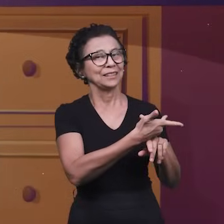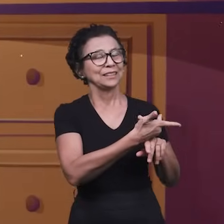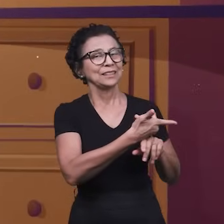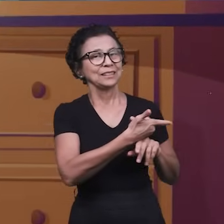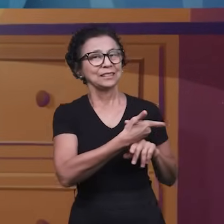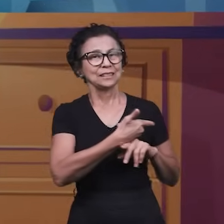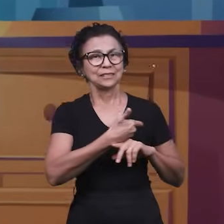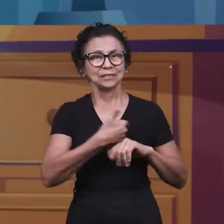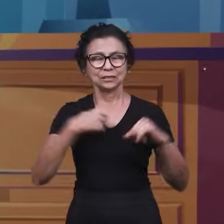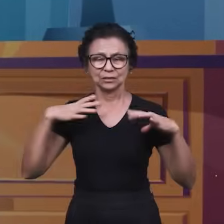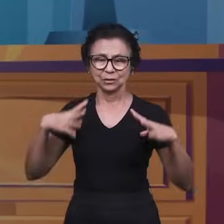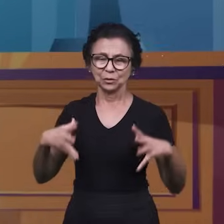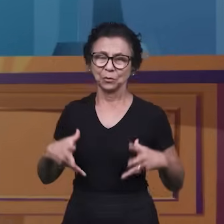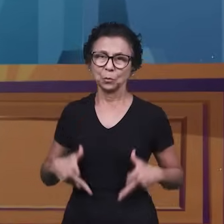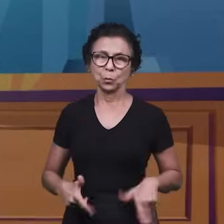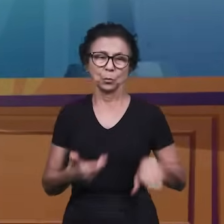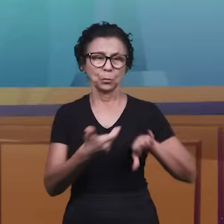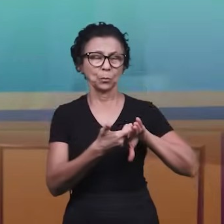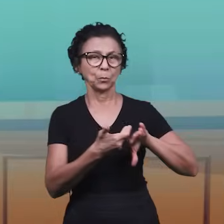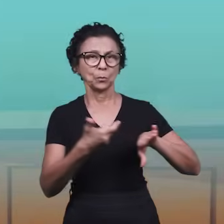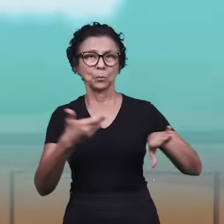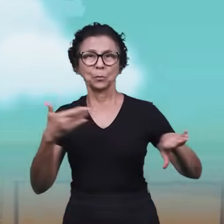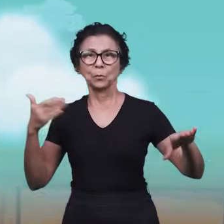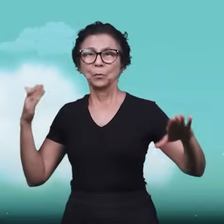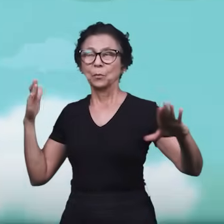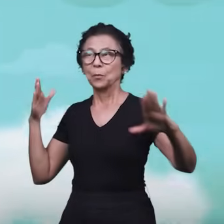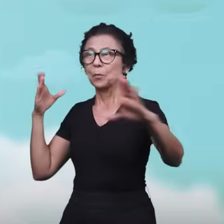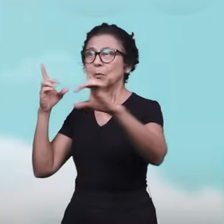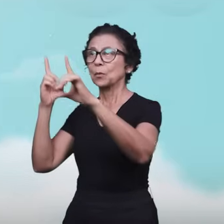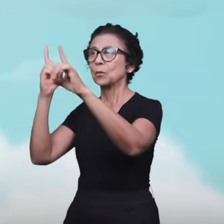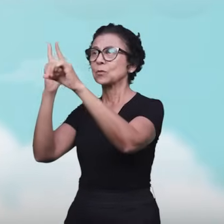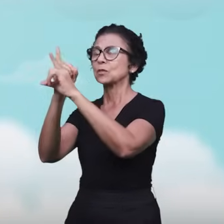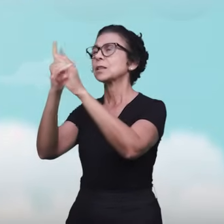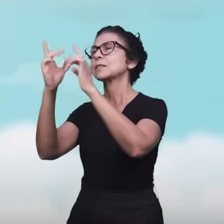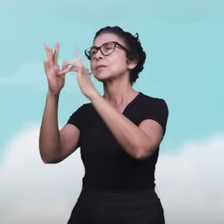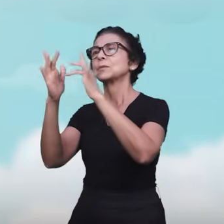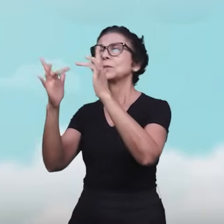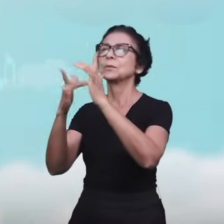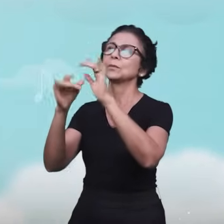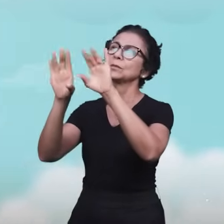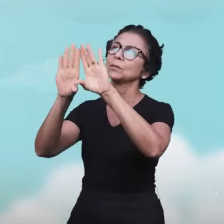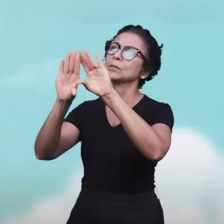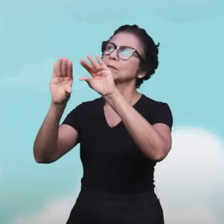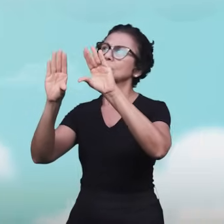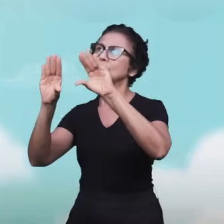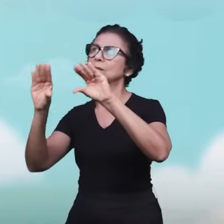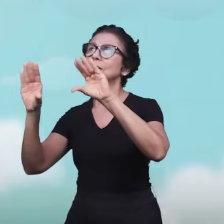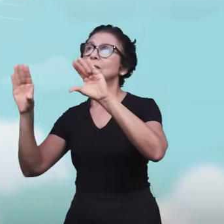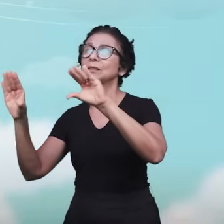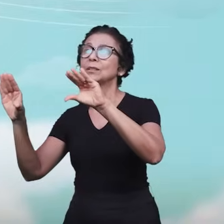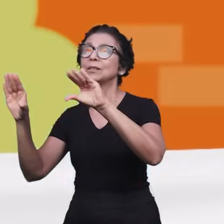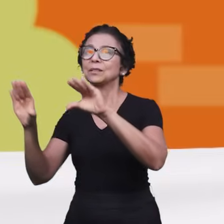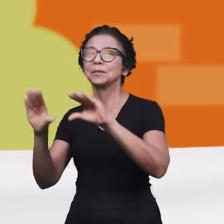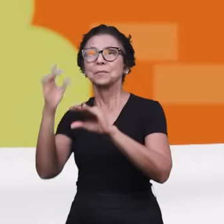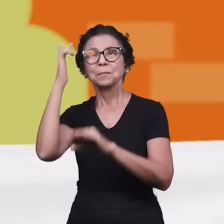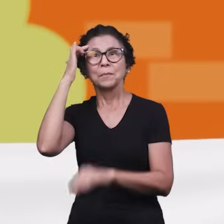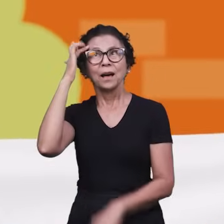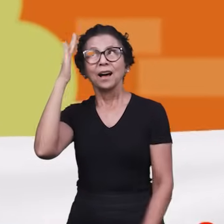Deus, nos levando a encontrar com Jesus.